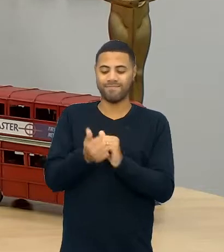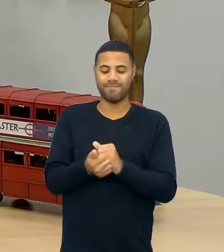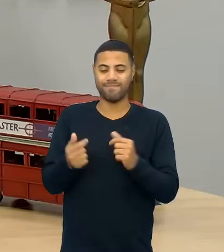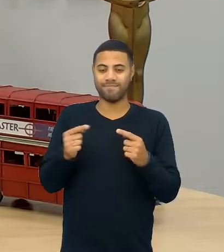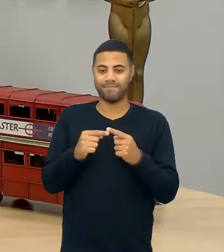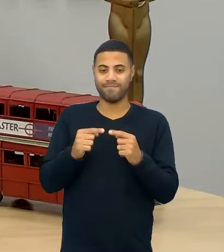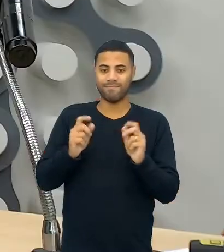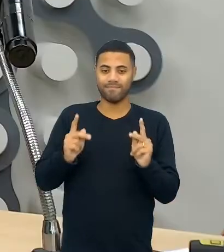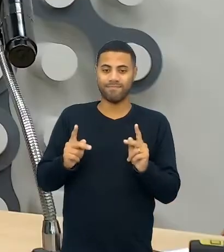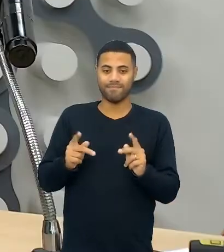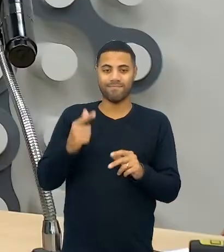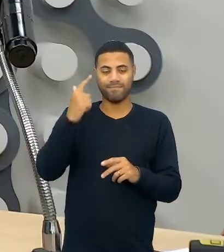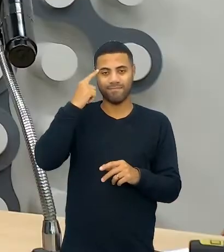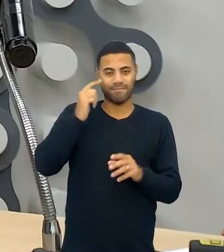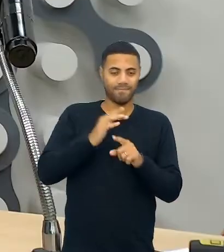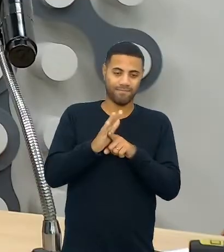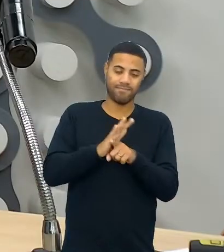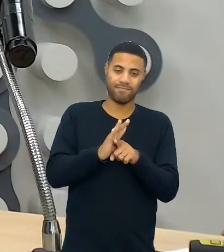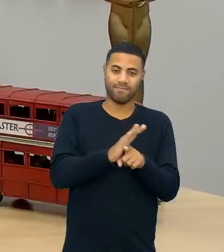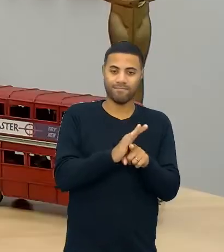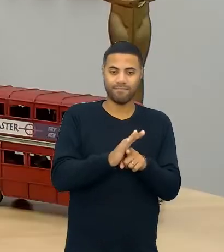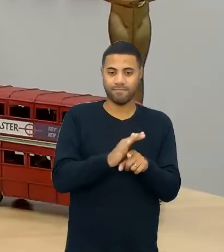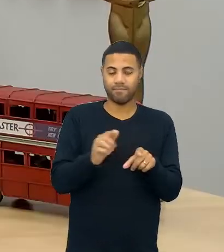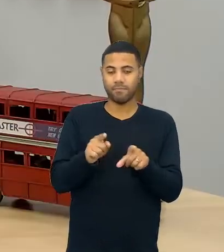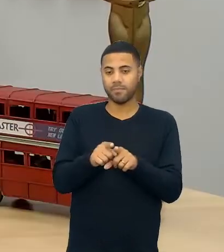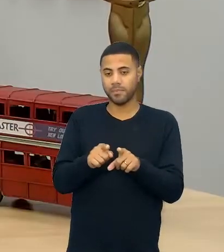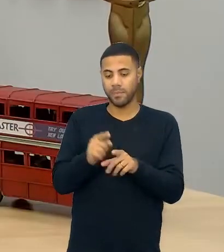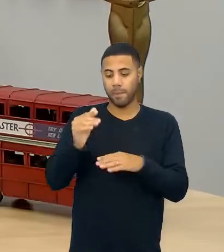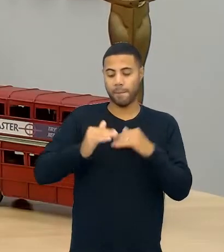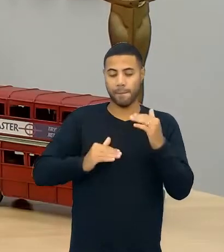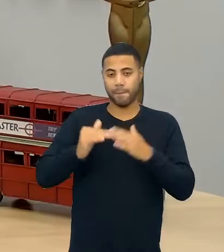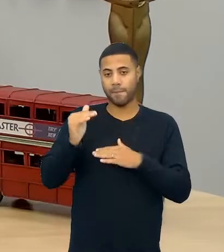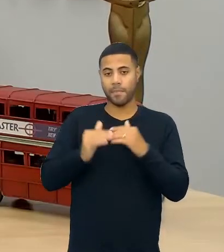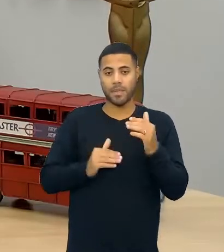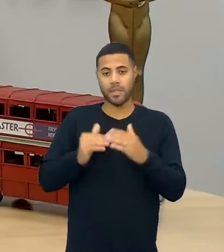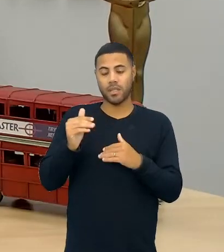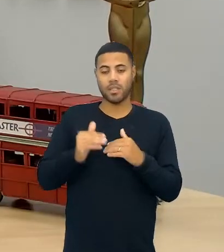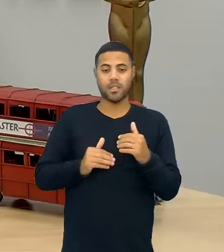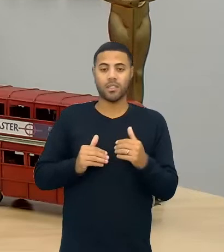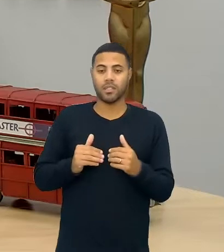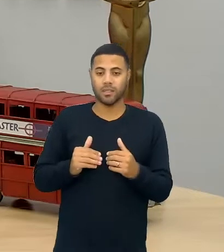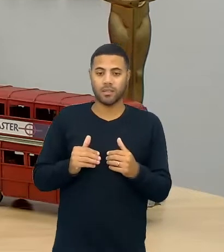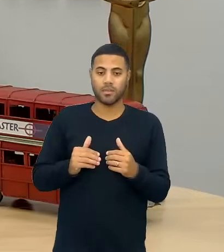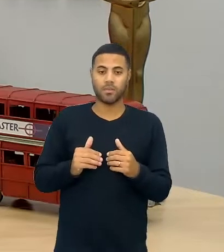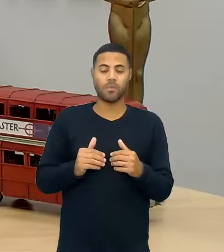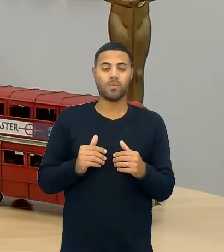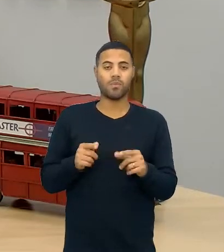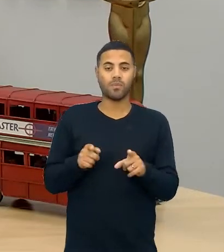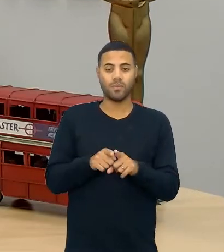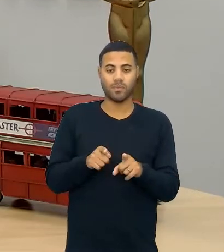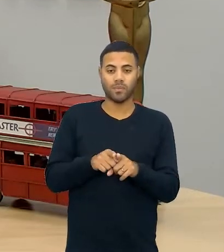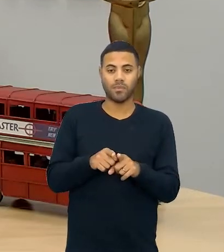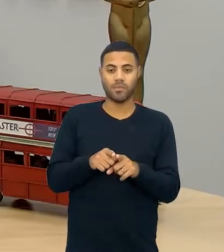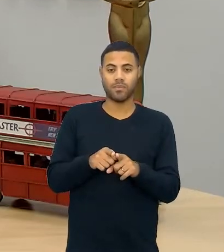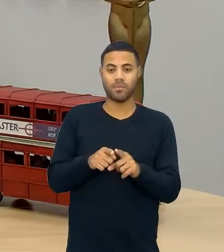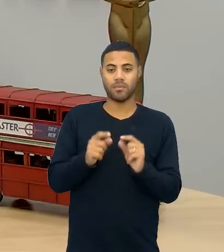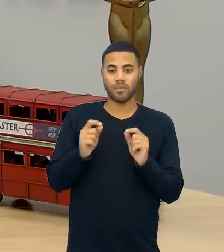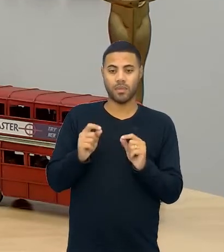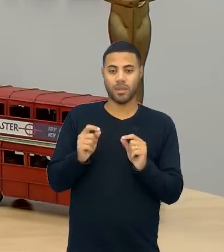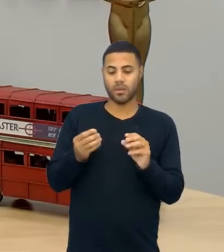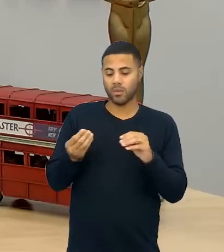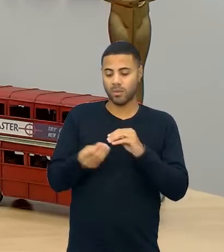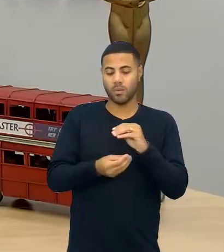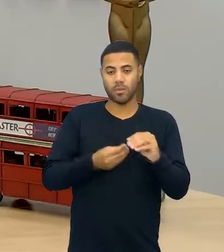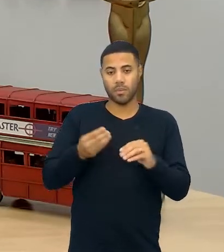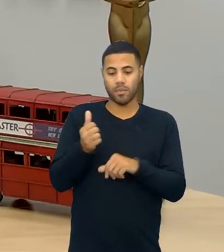eles investigam sobre a modalidade, eles praticam a modalidade e eles entram nos papéis